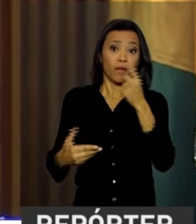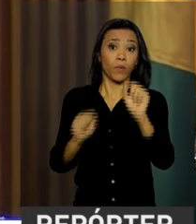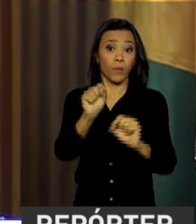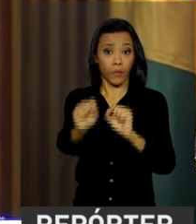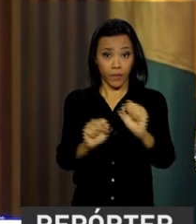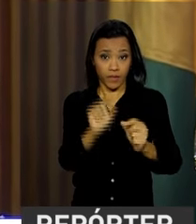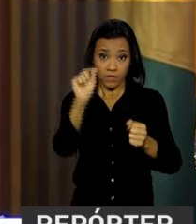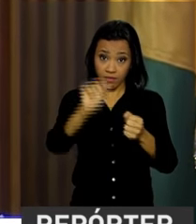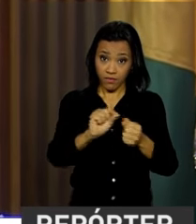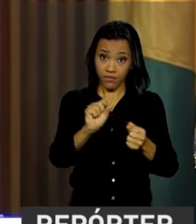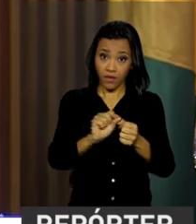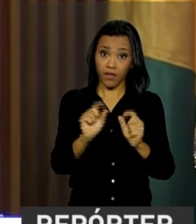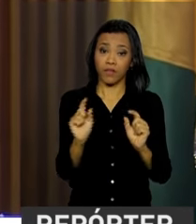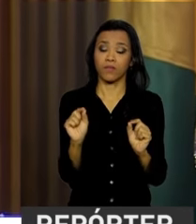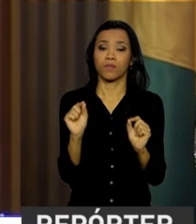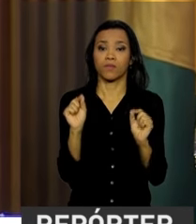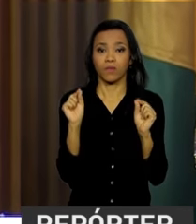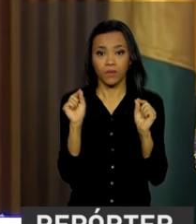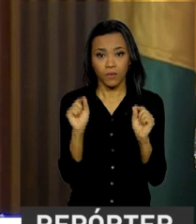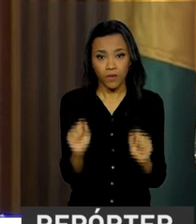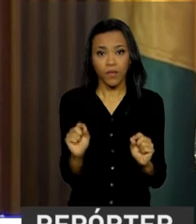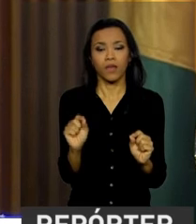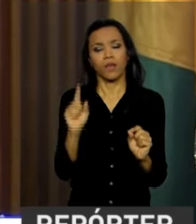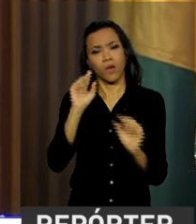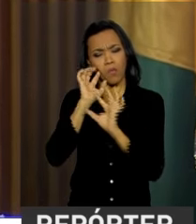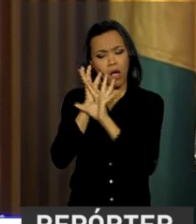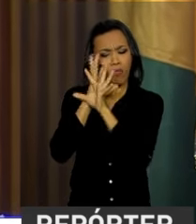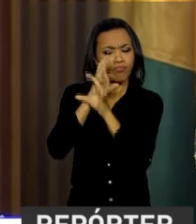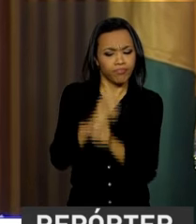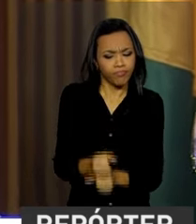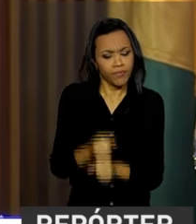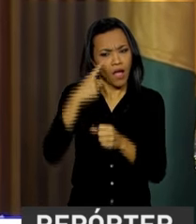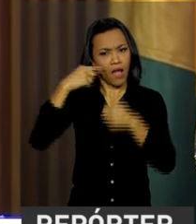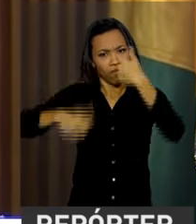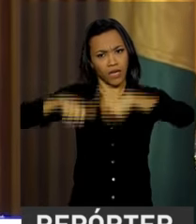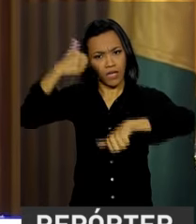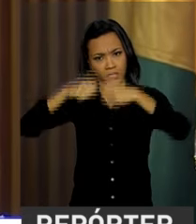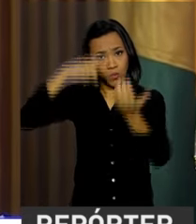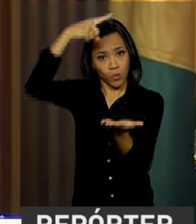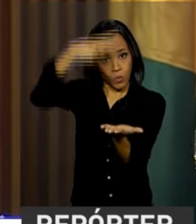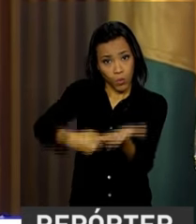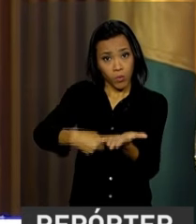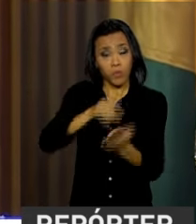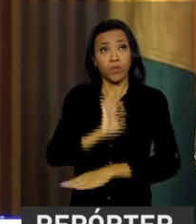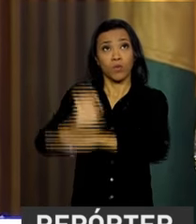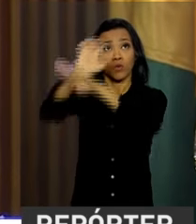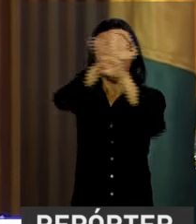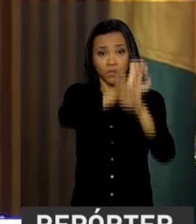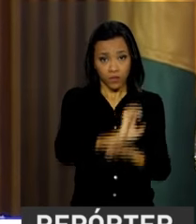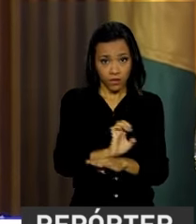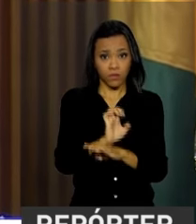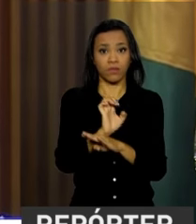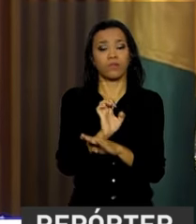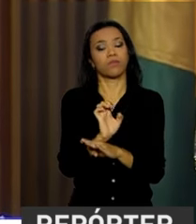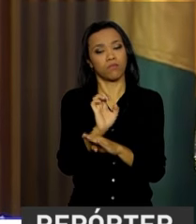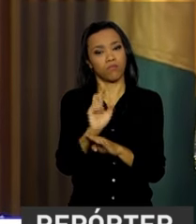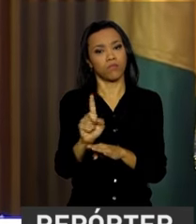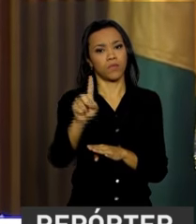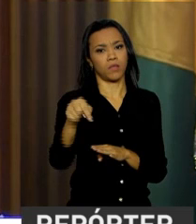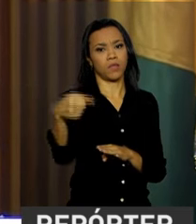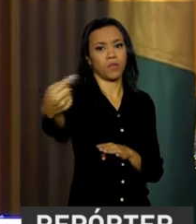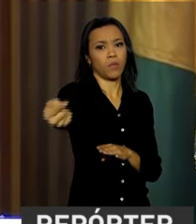faz indispensável uma revisão do Pacto Federativo e nós queremos, ao depois, mais